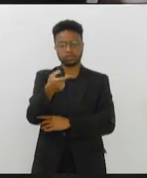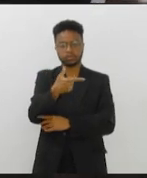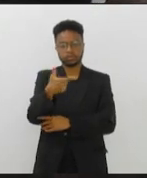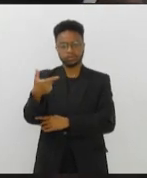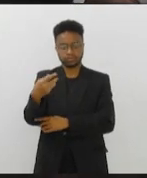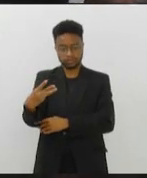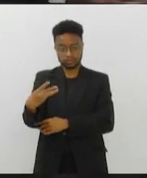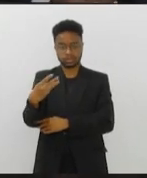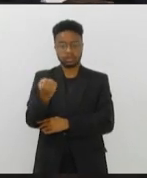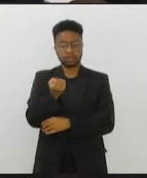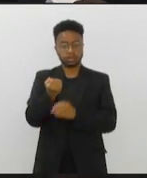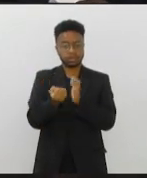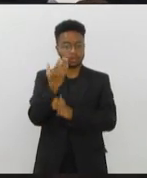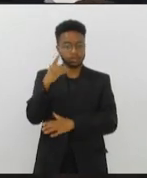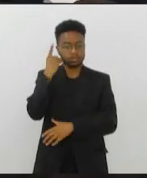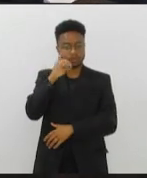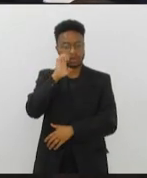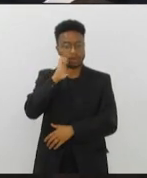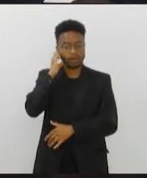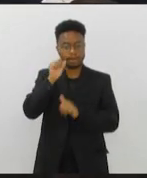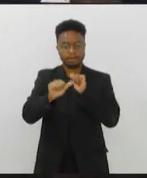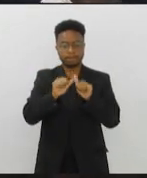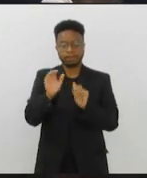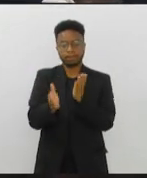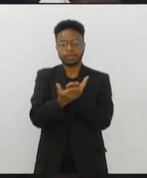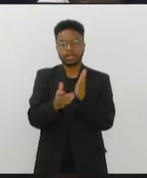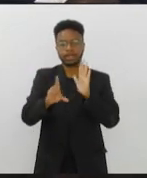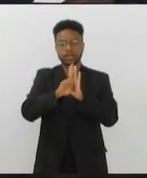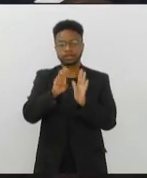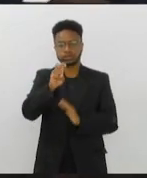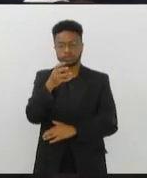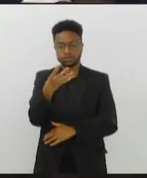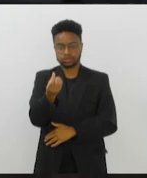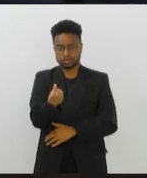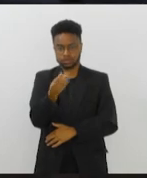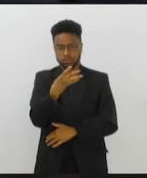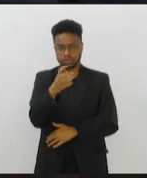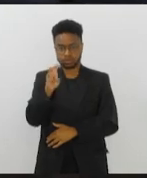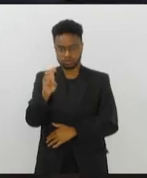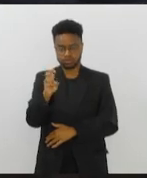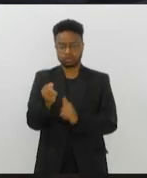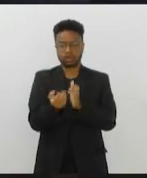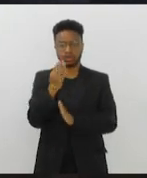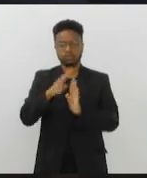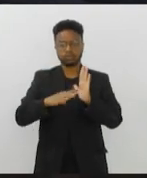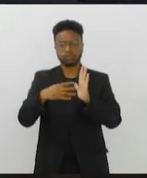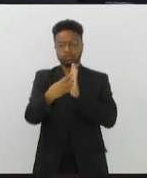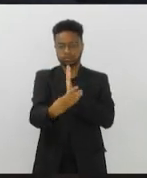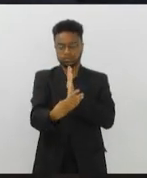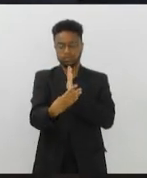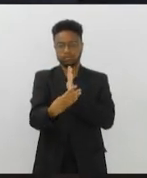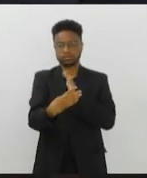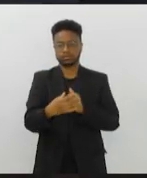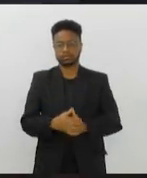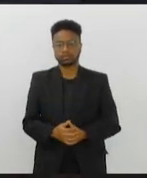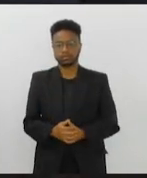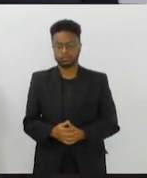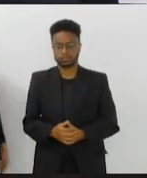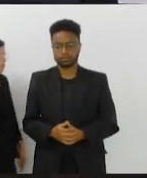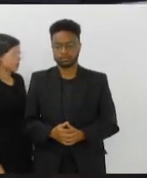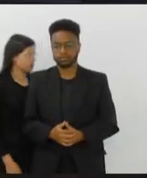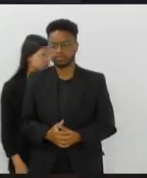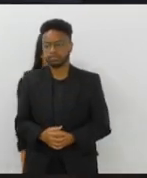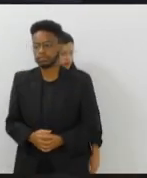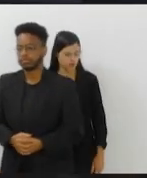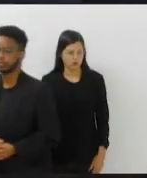Takimoto, que altera o anexo da lei número 5.645 de 6 de janeiro de 2010, inserindo